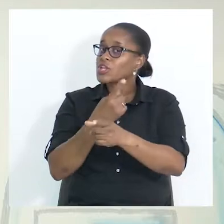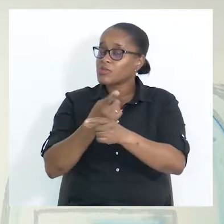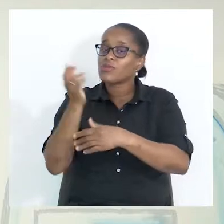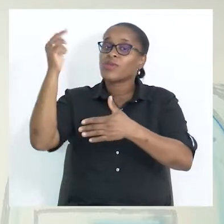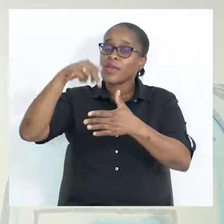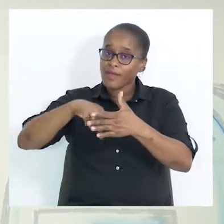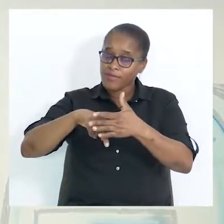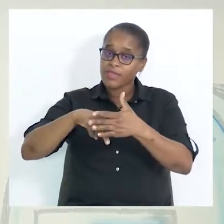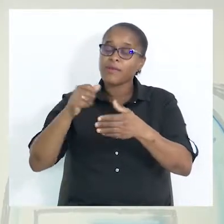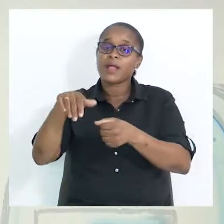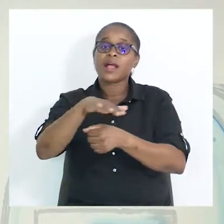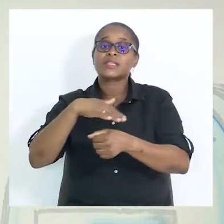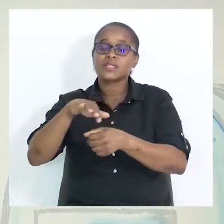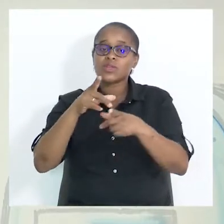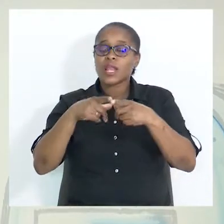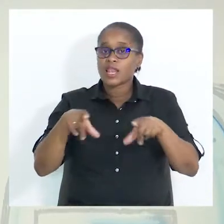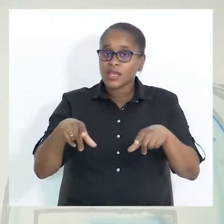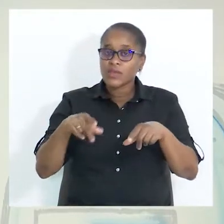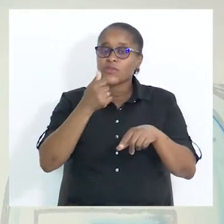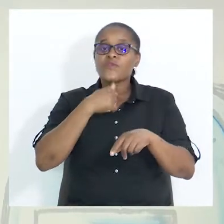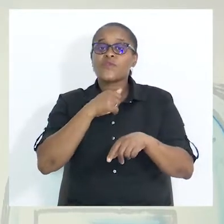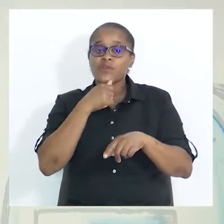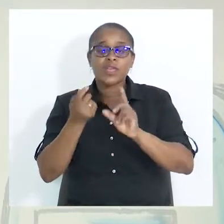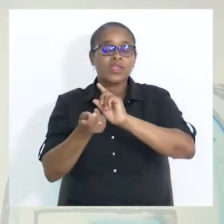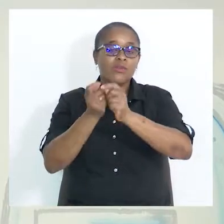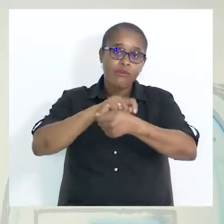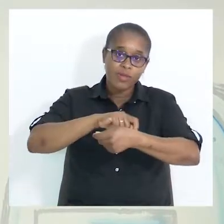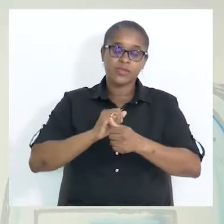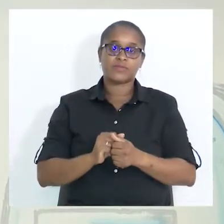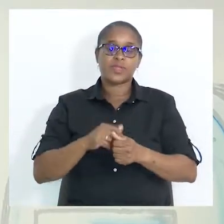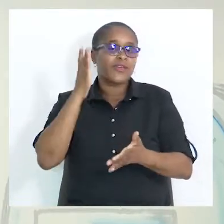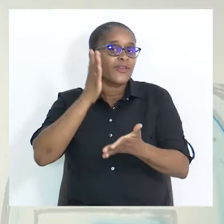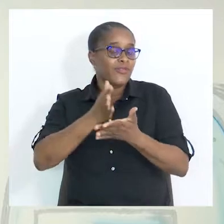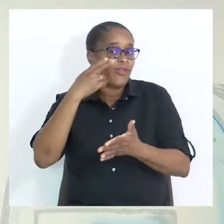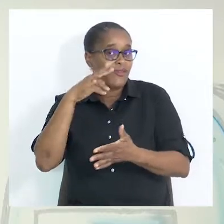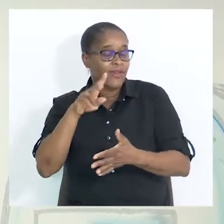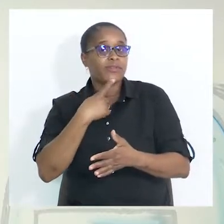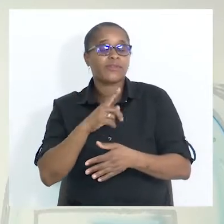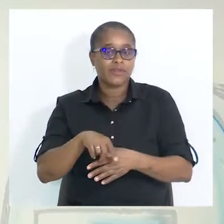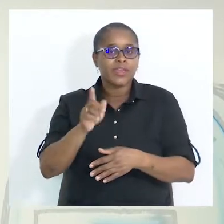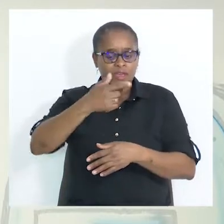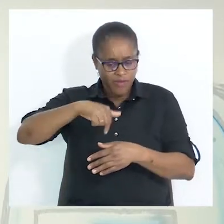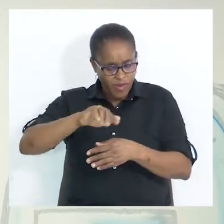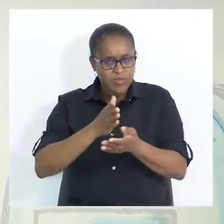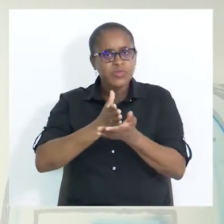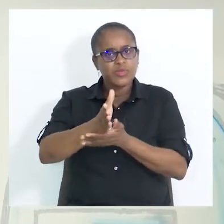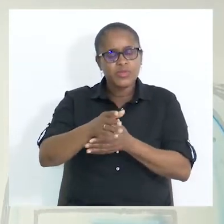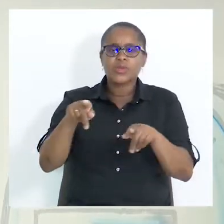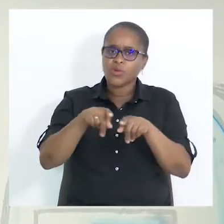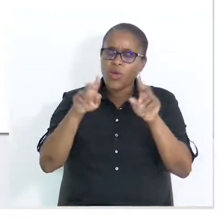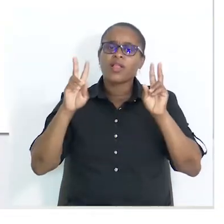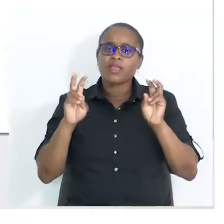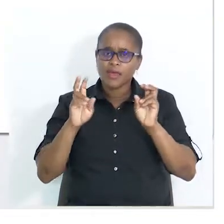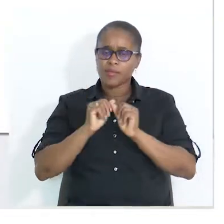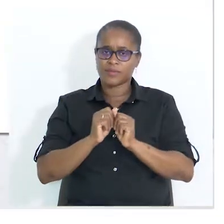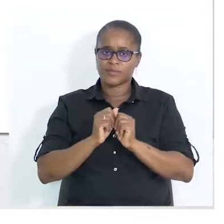que entram para a ação da língua sofrer transformações. É só rever. E vamos continuar com o mesmo